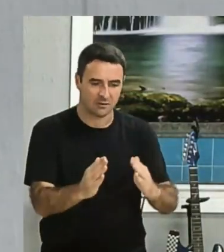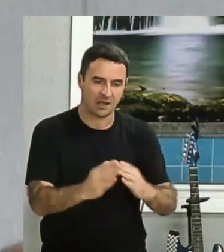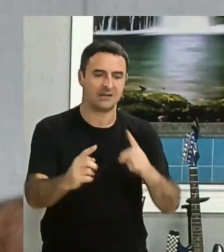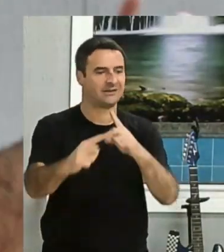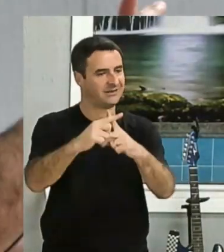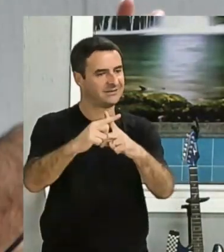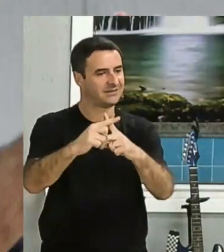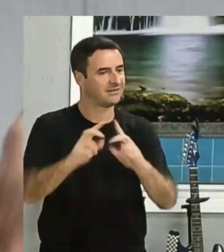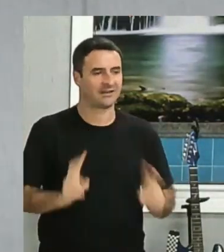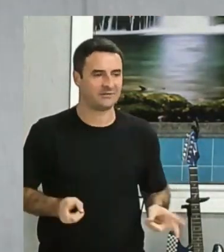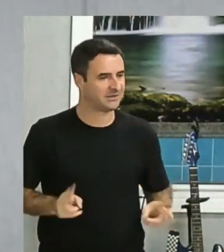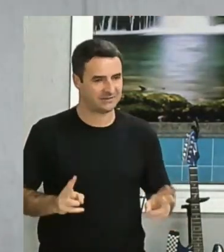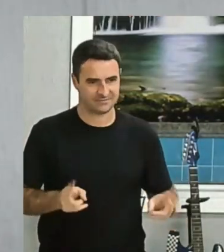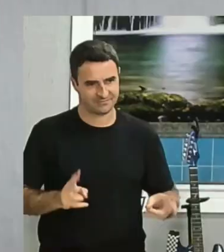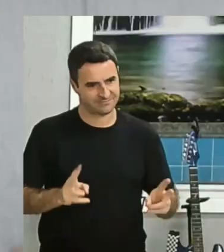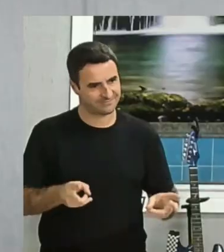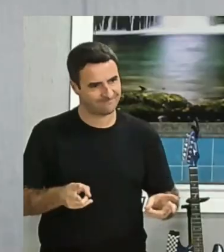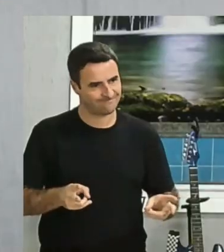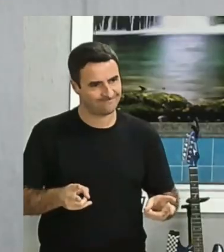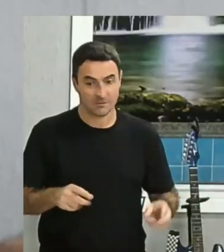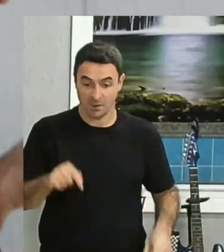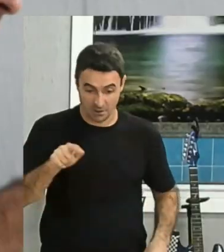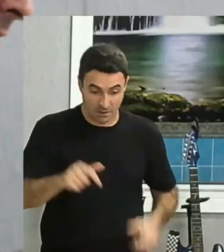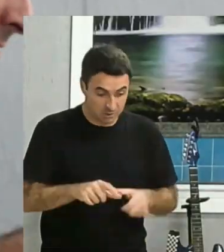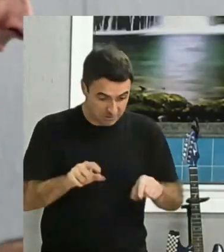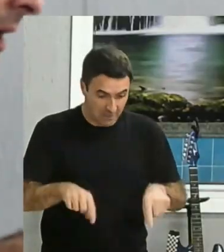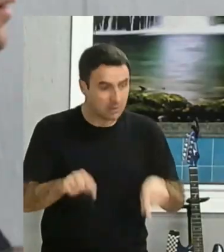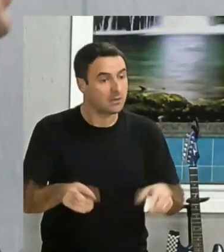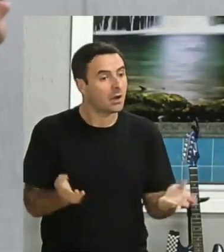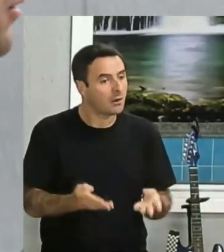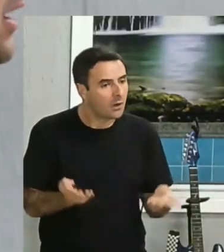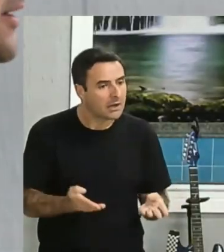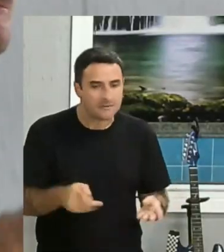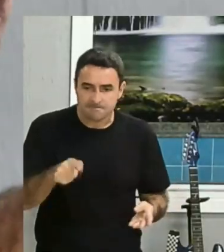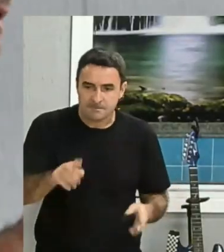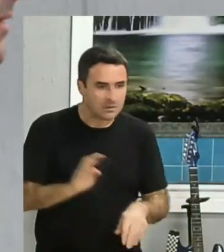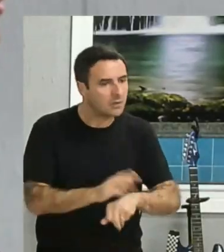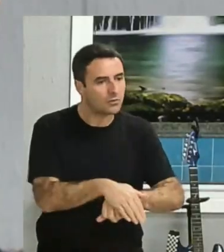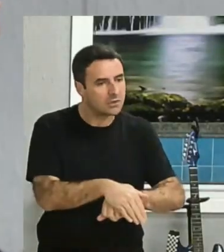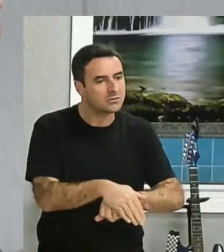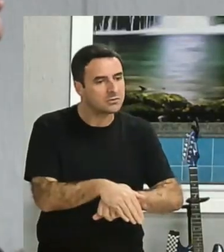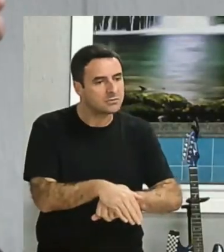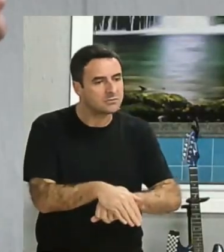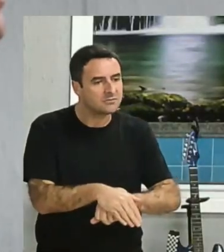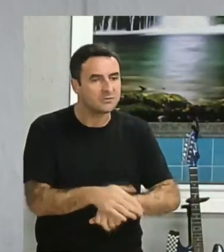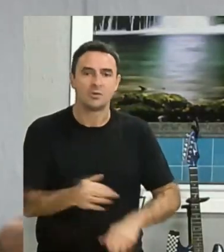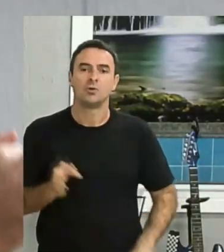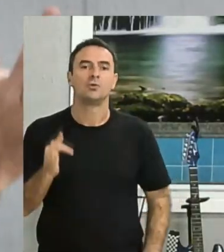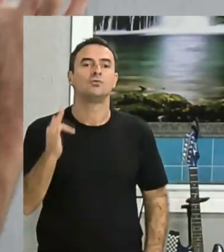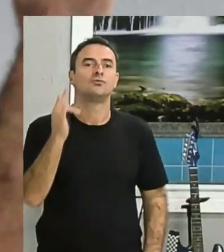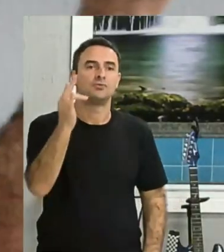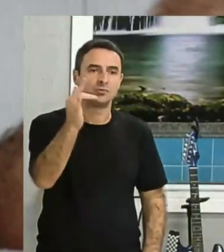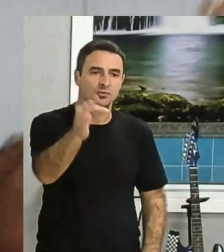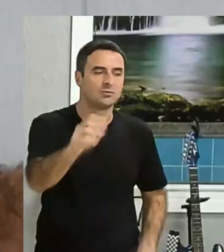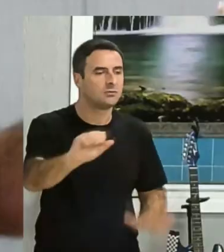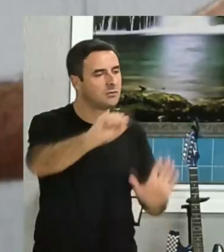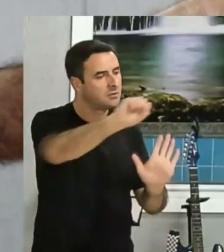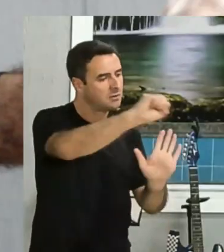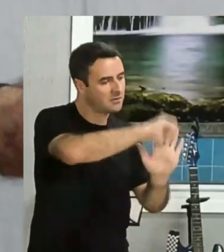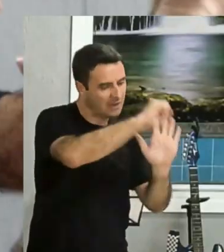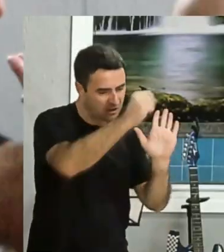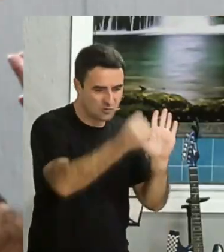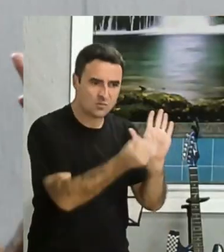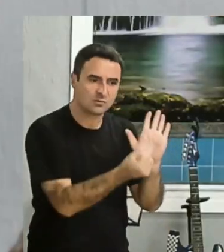presença constante. Ele está aqui nesta noite e também estará conosco pelos séculos